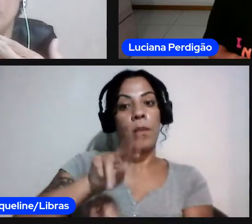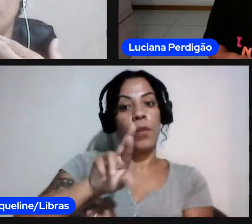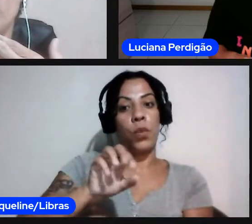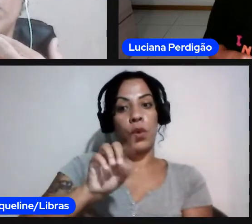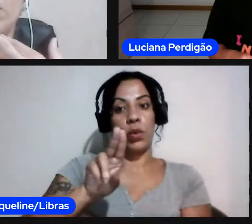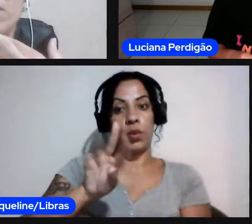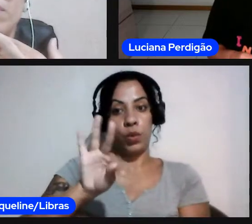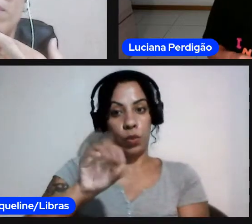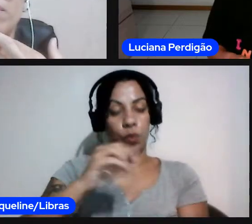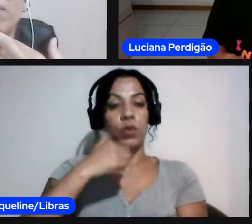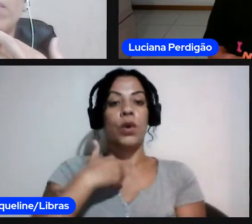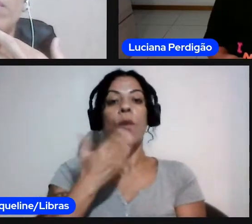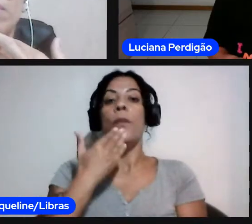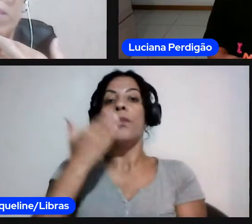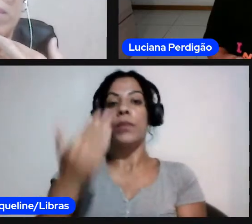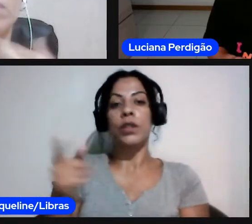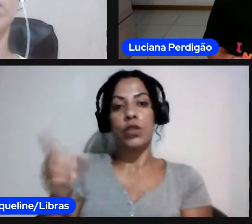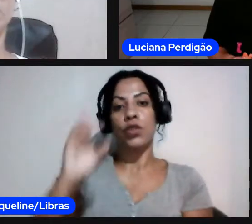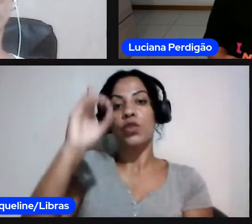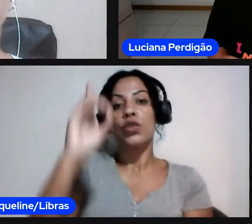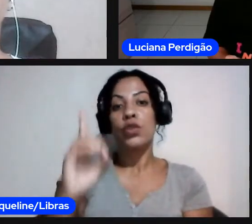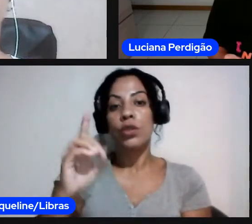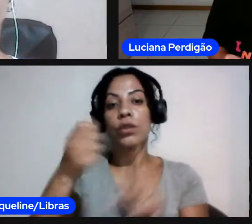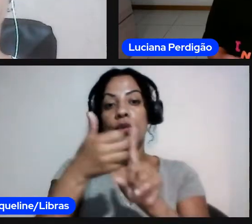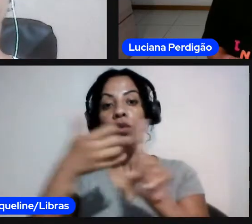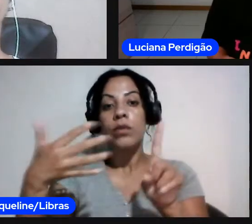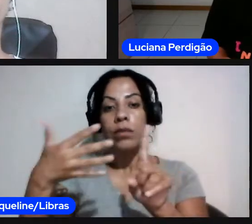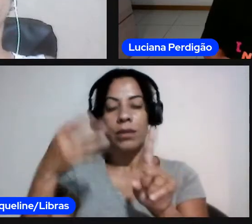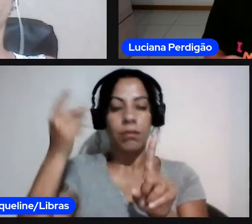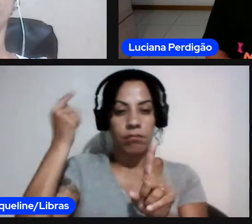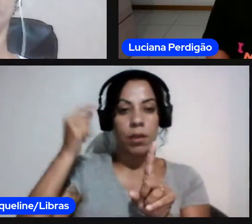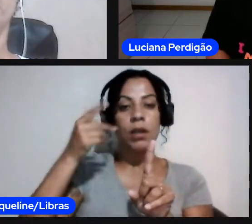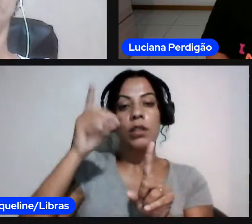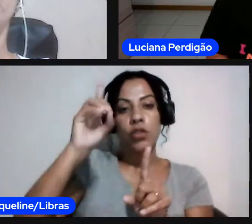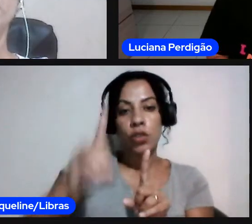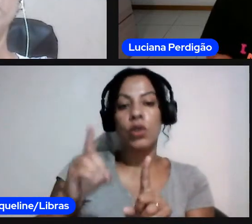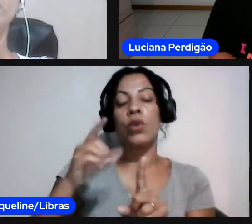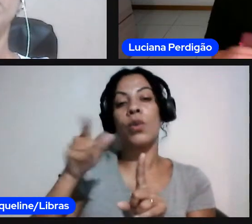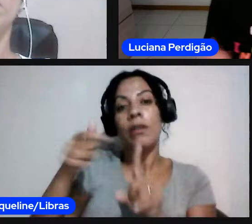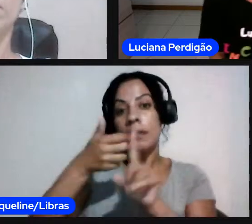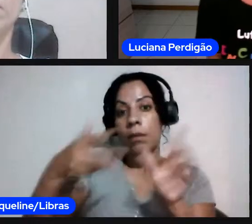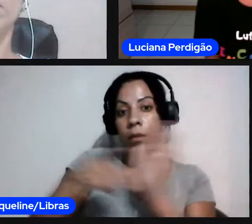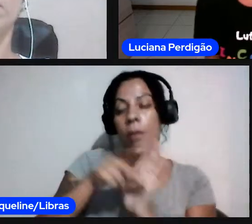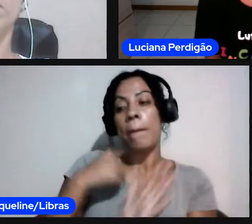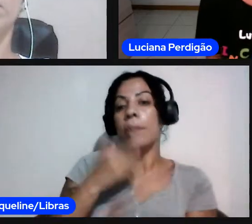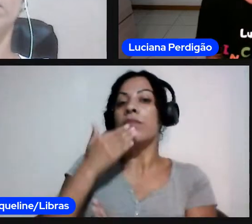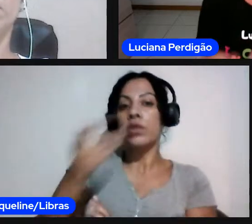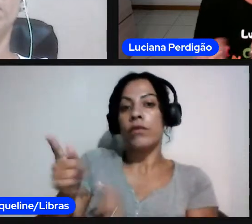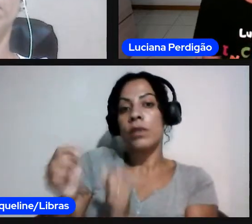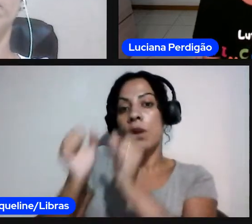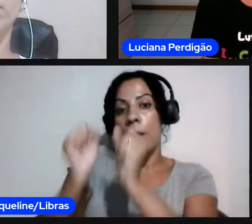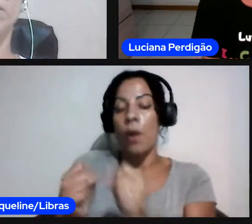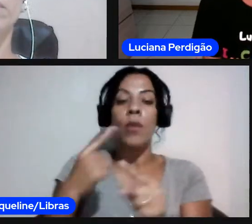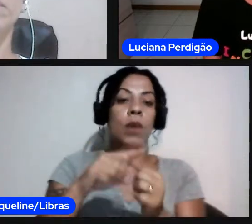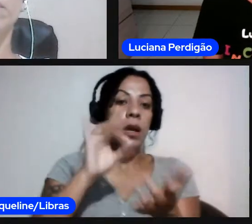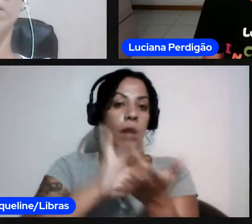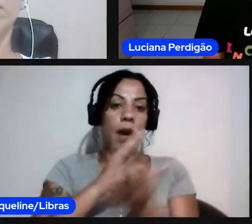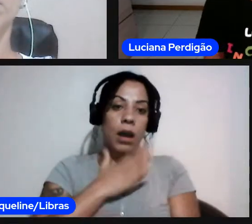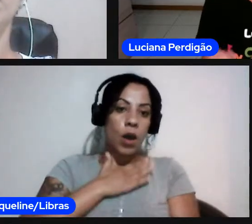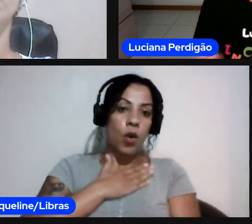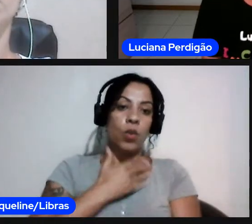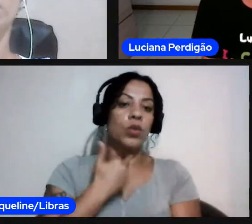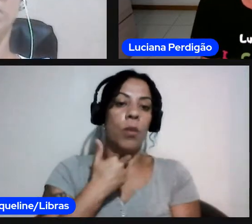já para a diretora de extensão da época se ela poderia, né, porque eu não tinha como certificar